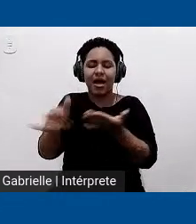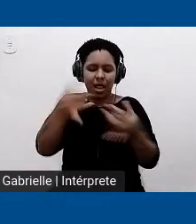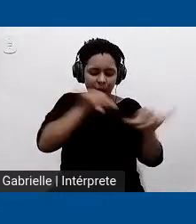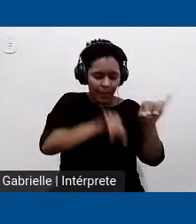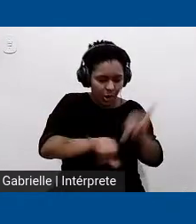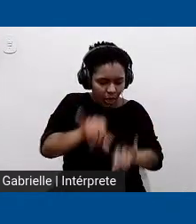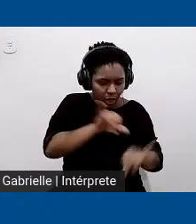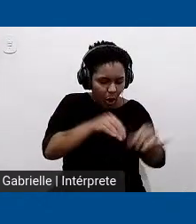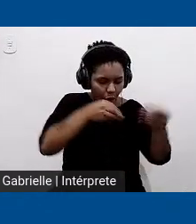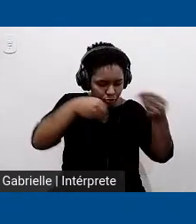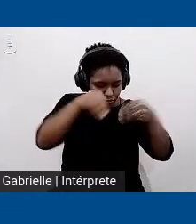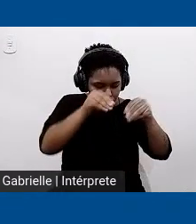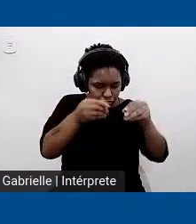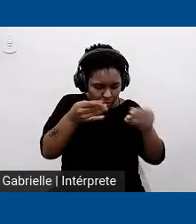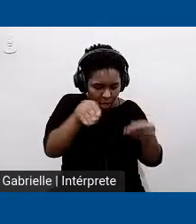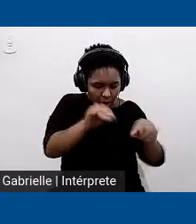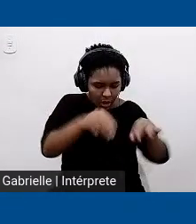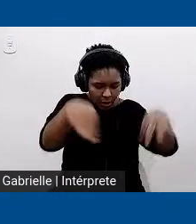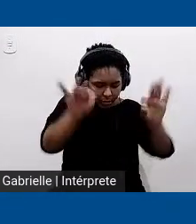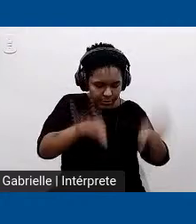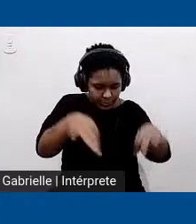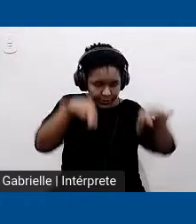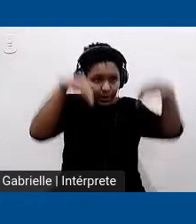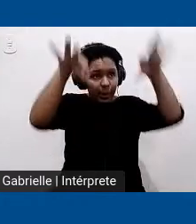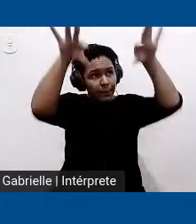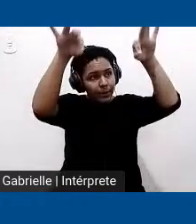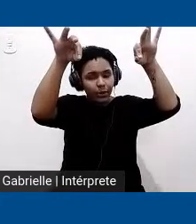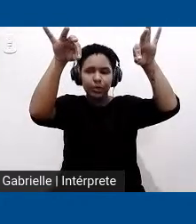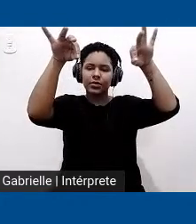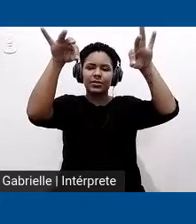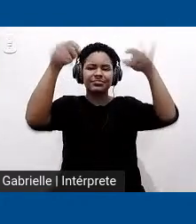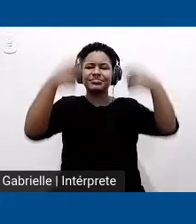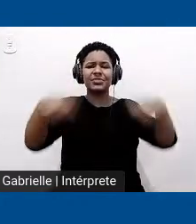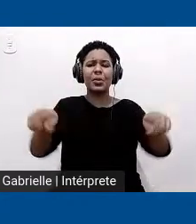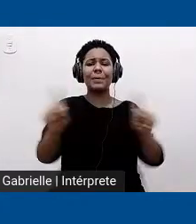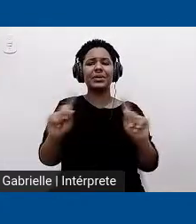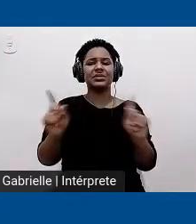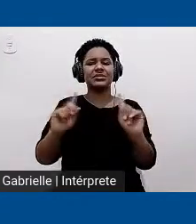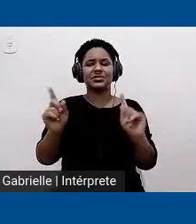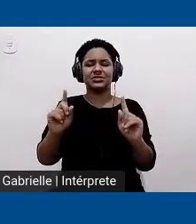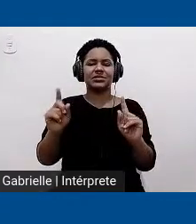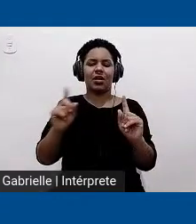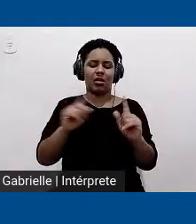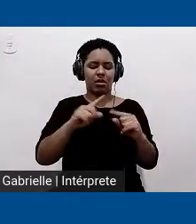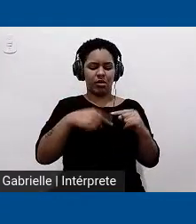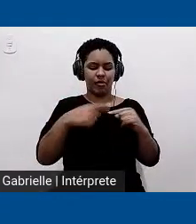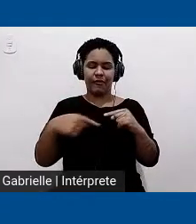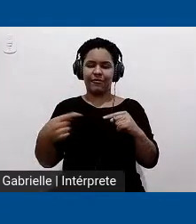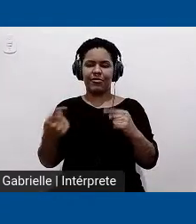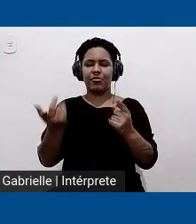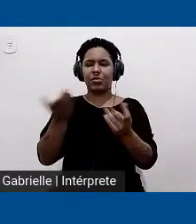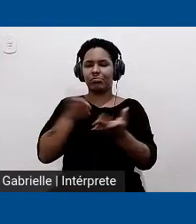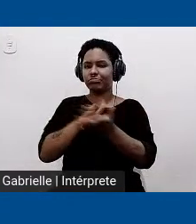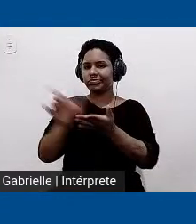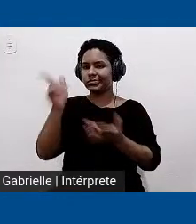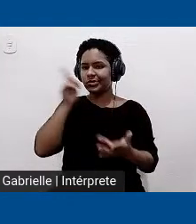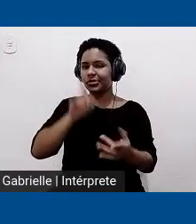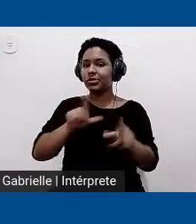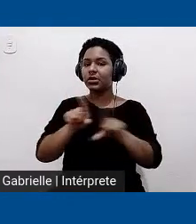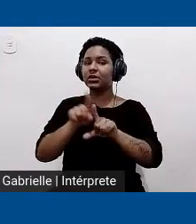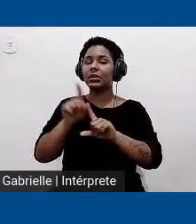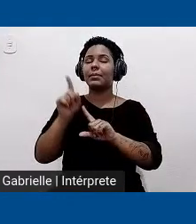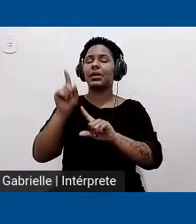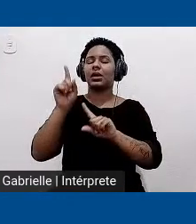da necessidade de enviar o filme para revelar, ou o slide, né? Também para